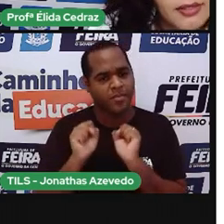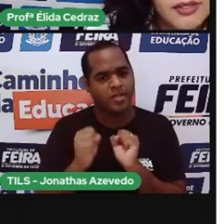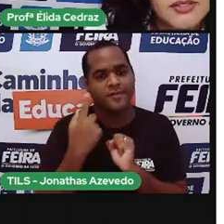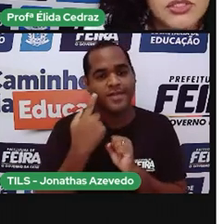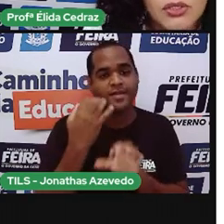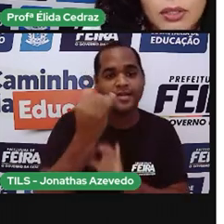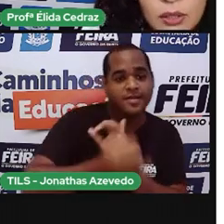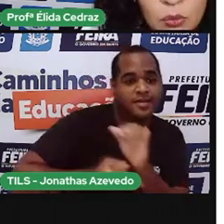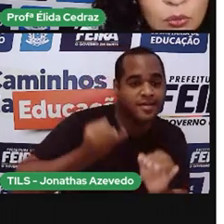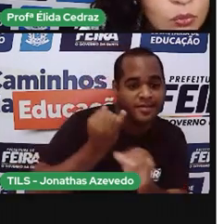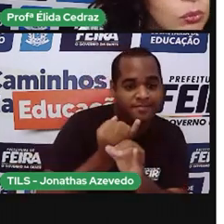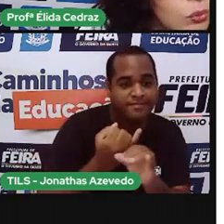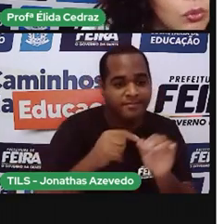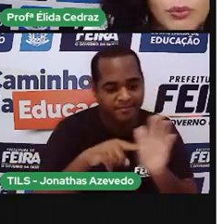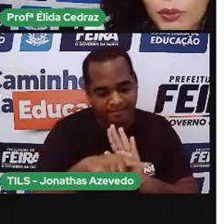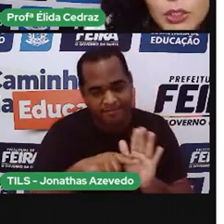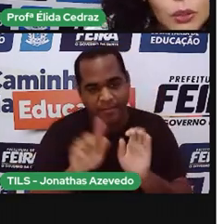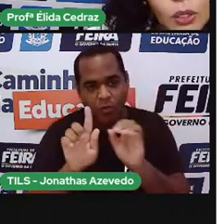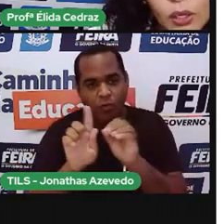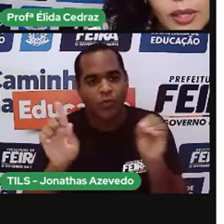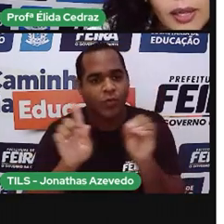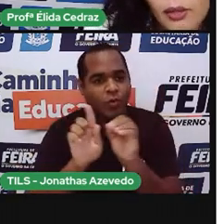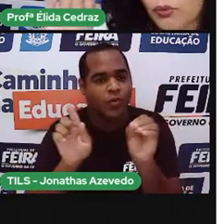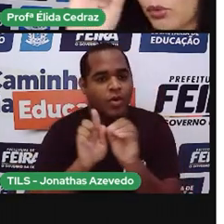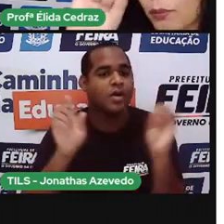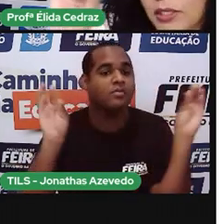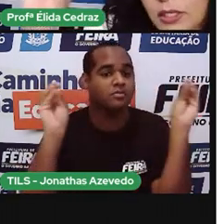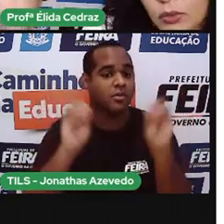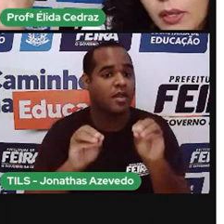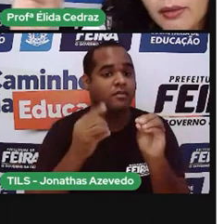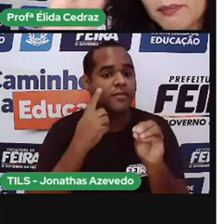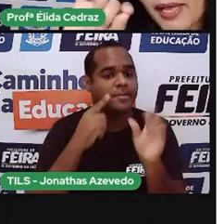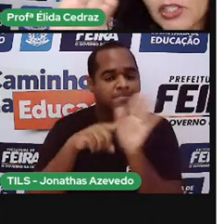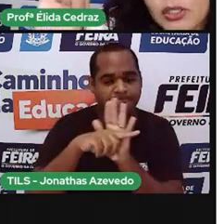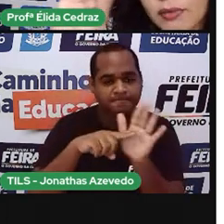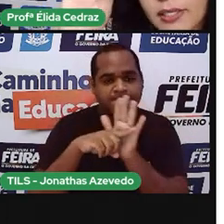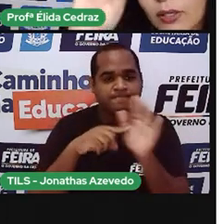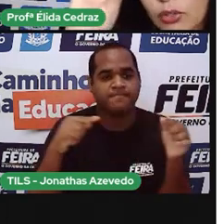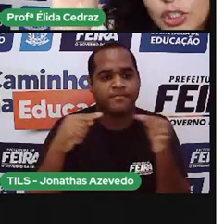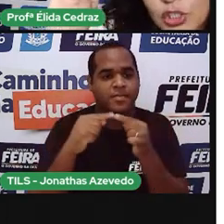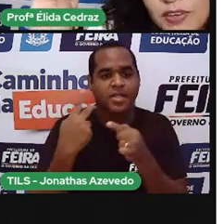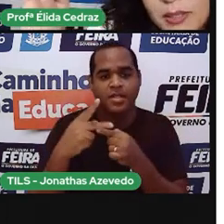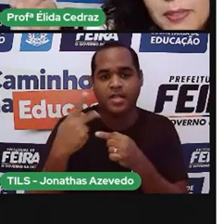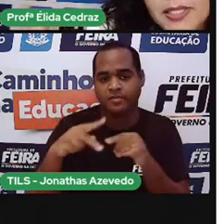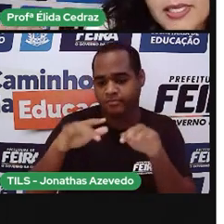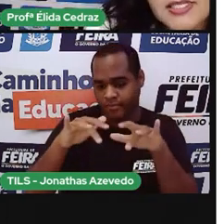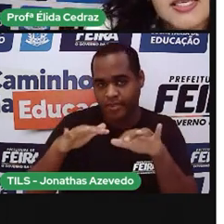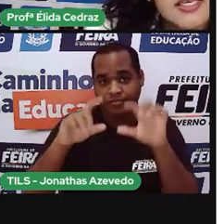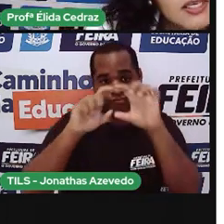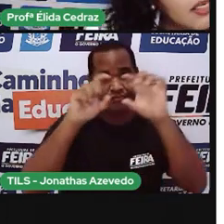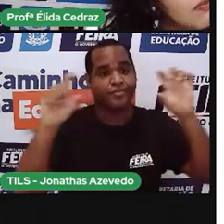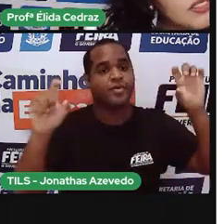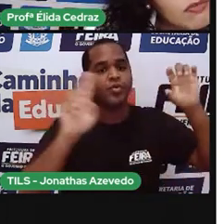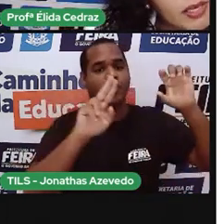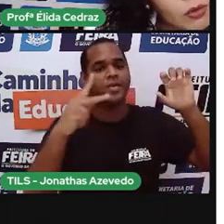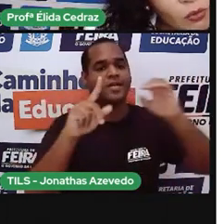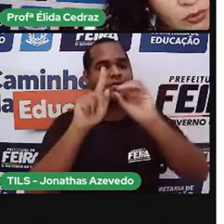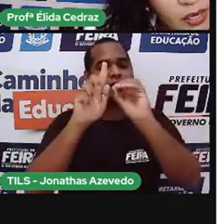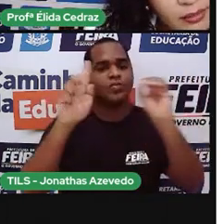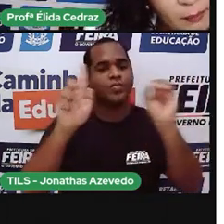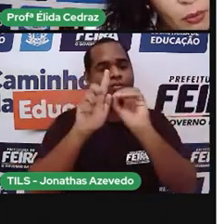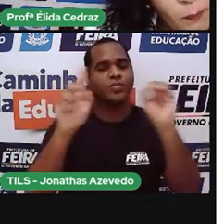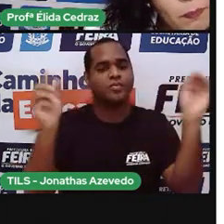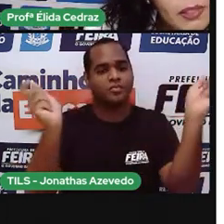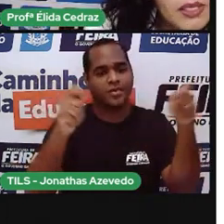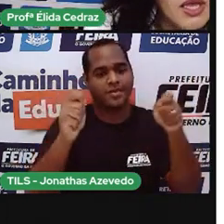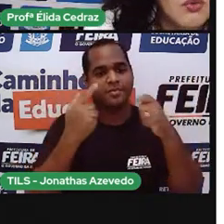pesquisar. No Google, é só colocar lá o nomezinho na barra de navegação onde a gente faz a pesquisa e você vai